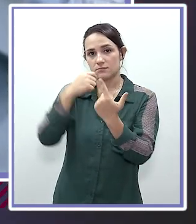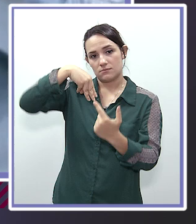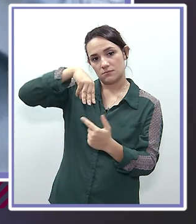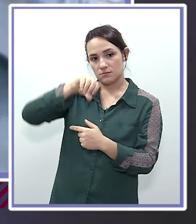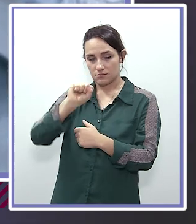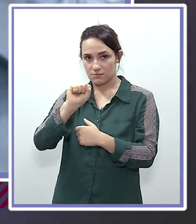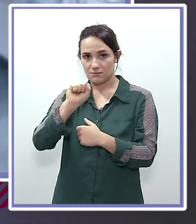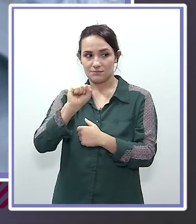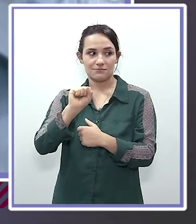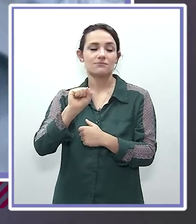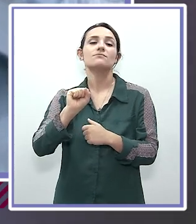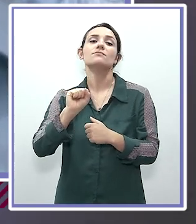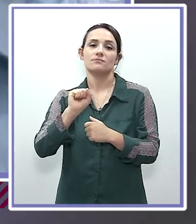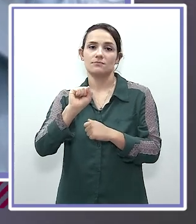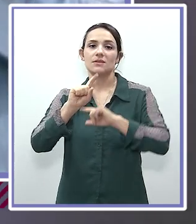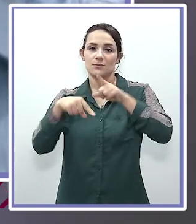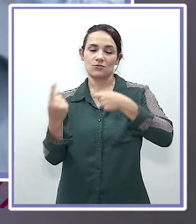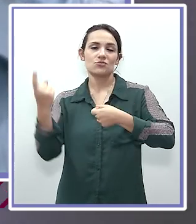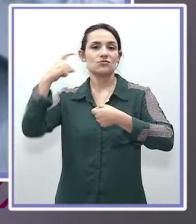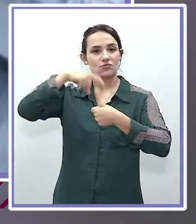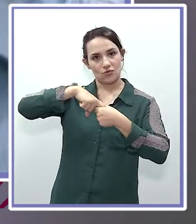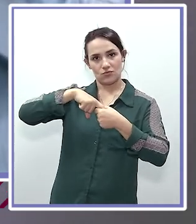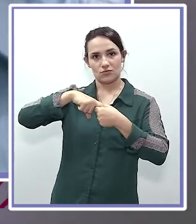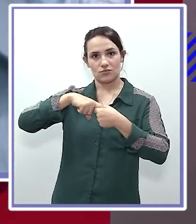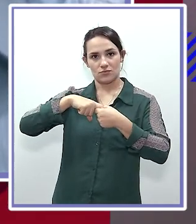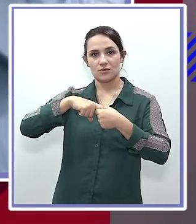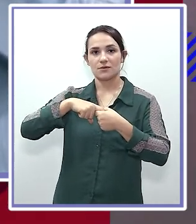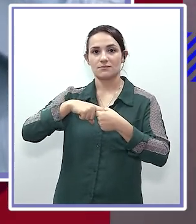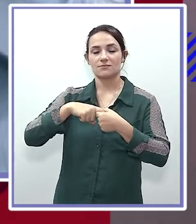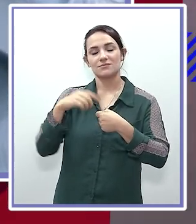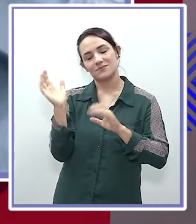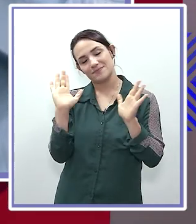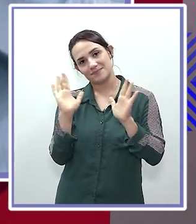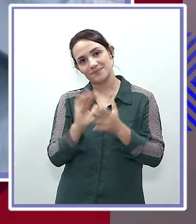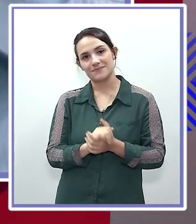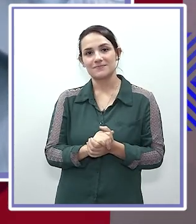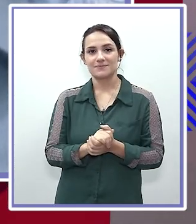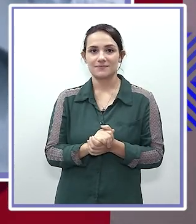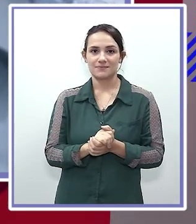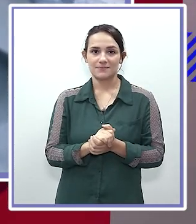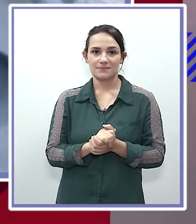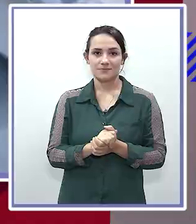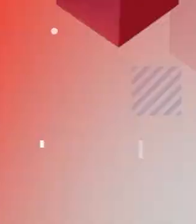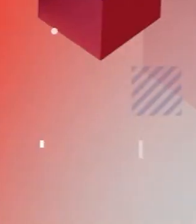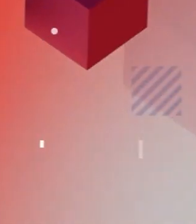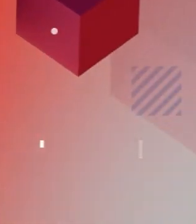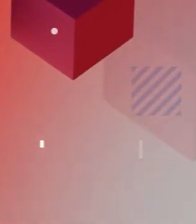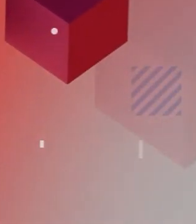Legislativa de MS. Voltamos na próxima edição com um novo tema. Tchau!